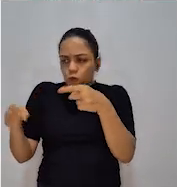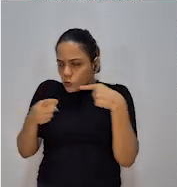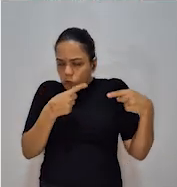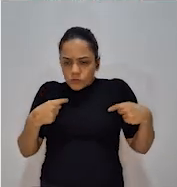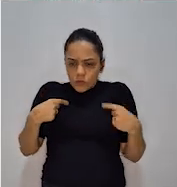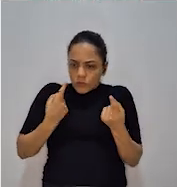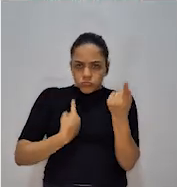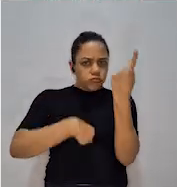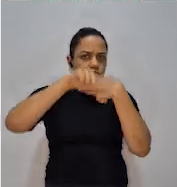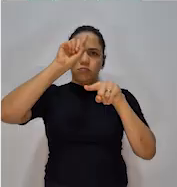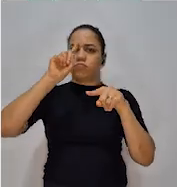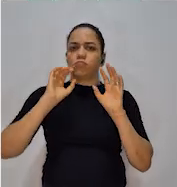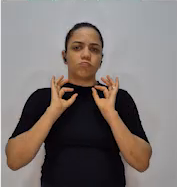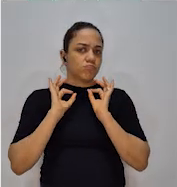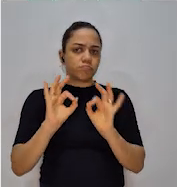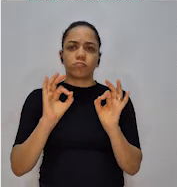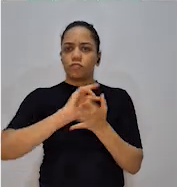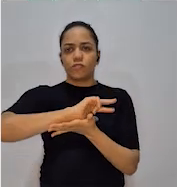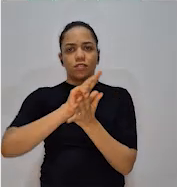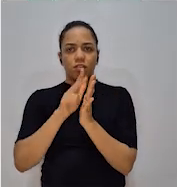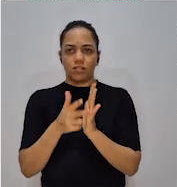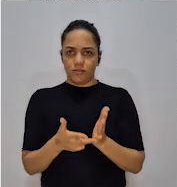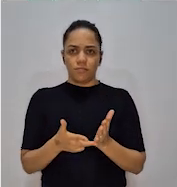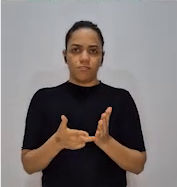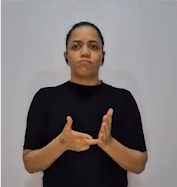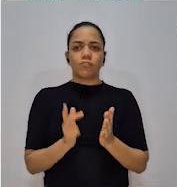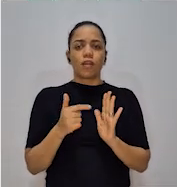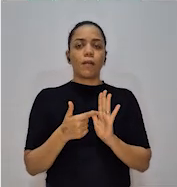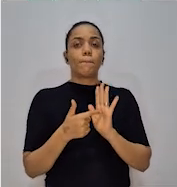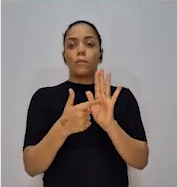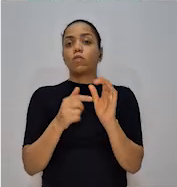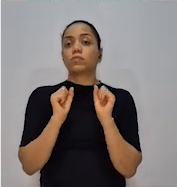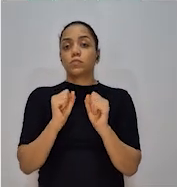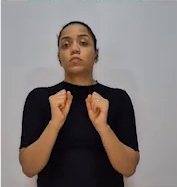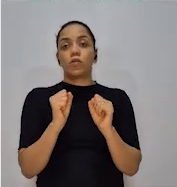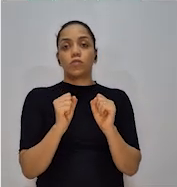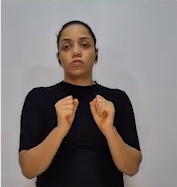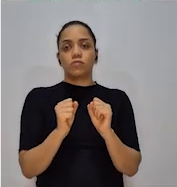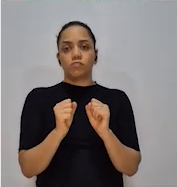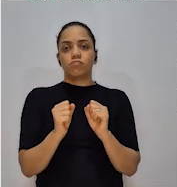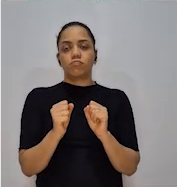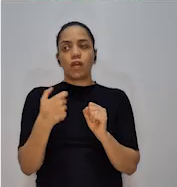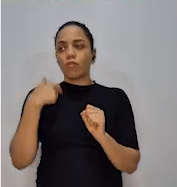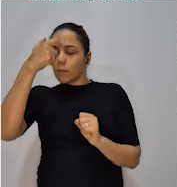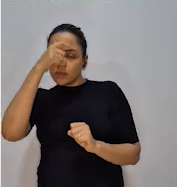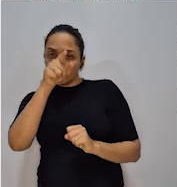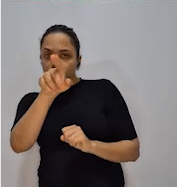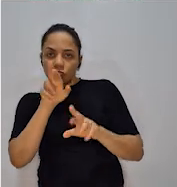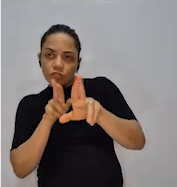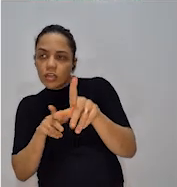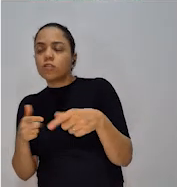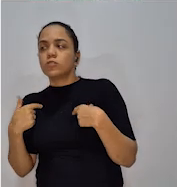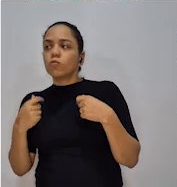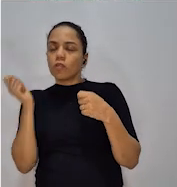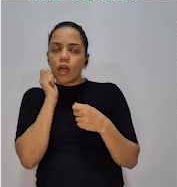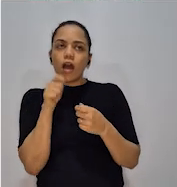é justamente na diversidade, na possibilidade de conviver com as diferenças que a gente cresce, que a gente se desenvolve. E é